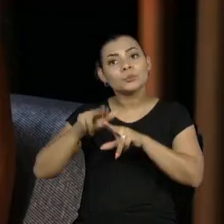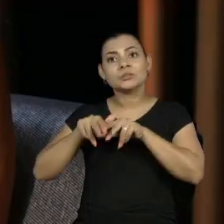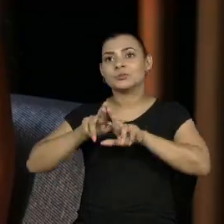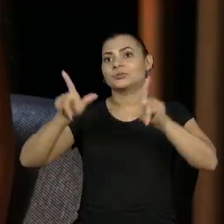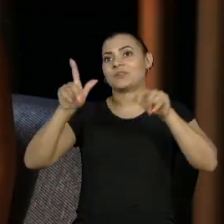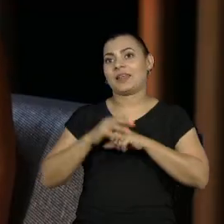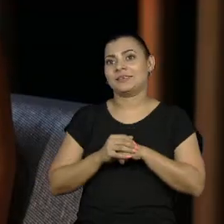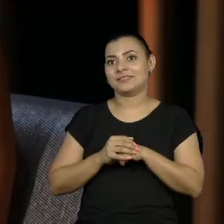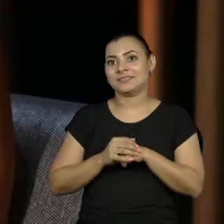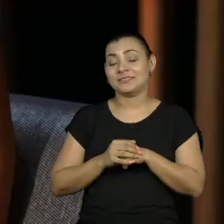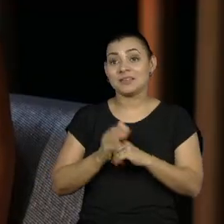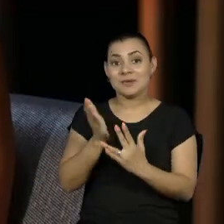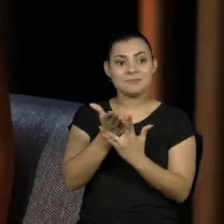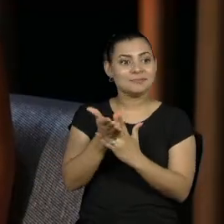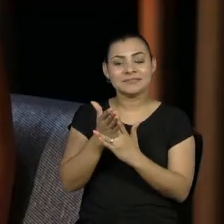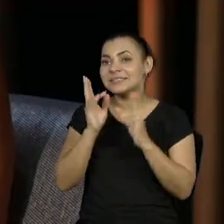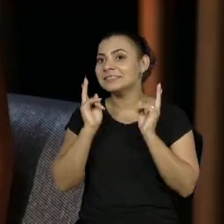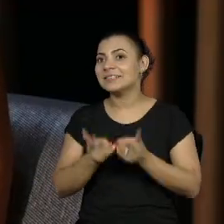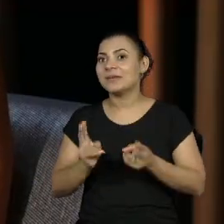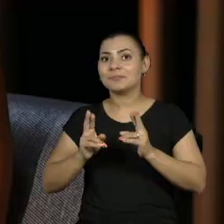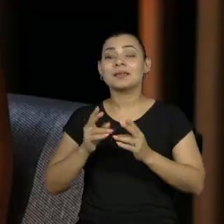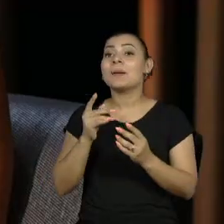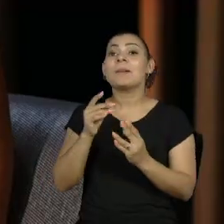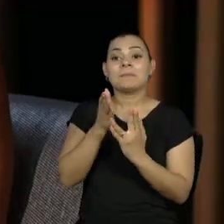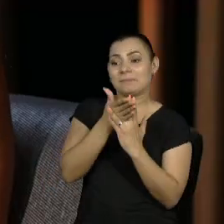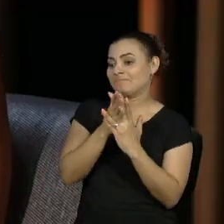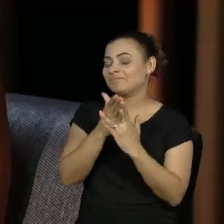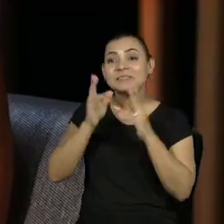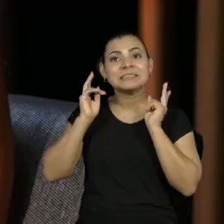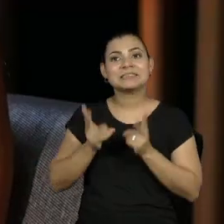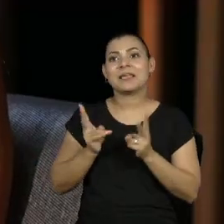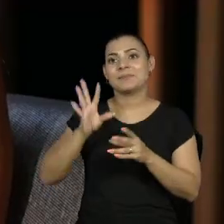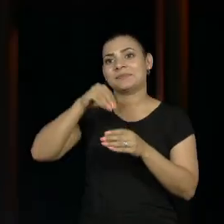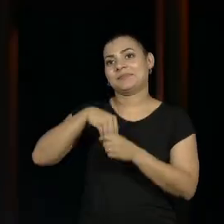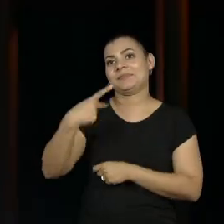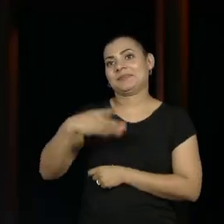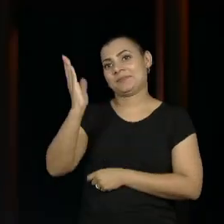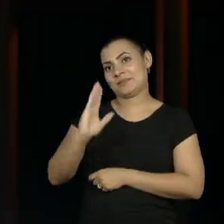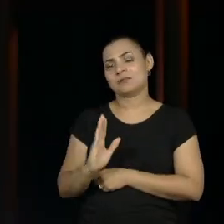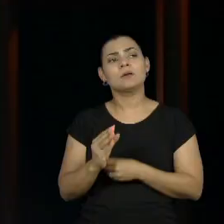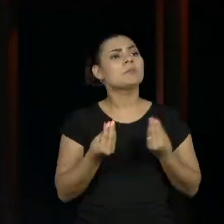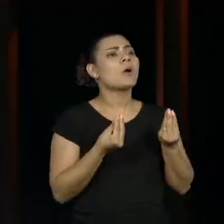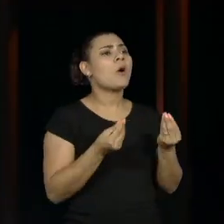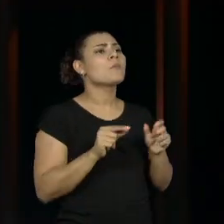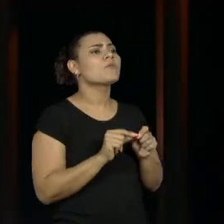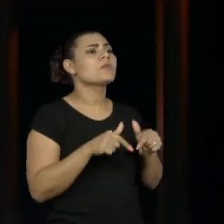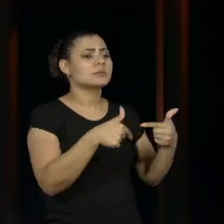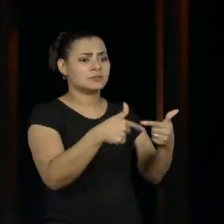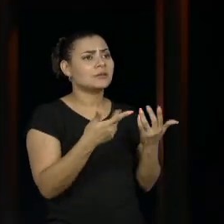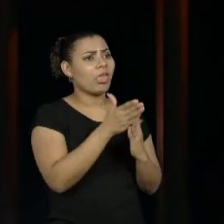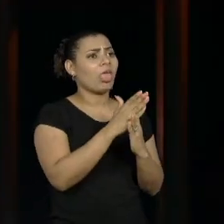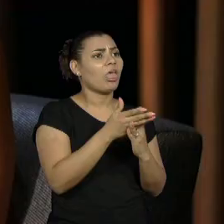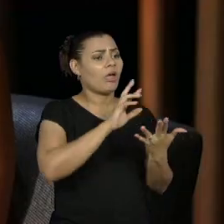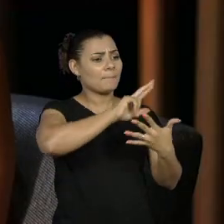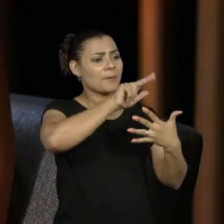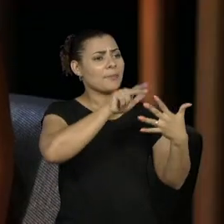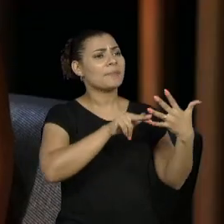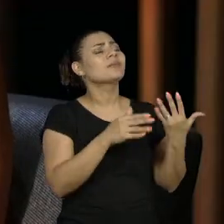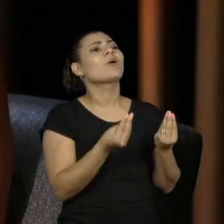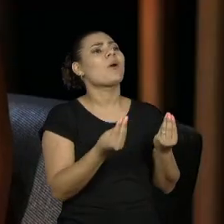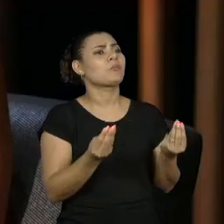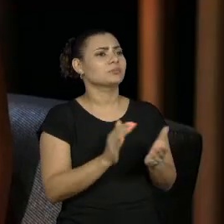não é um país dos paradoxos e ambiguidades em um país de ambivalência que fazer com esses paradoxos